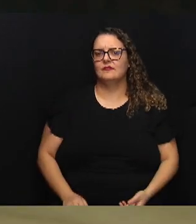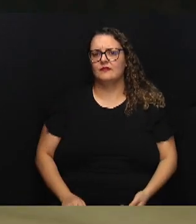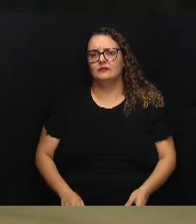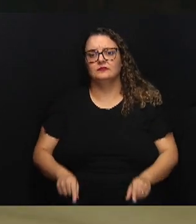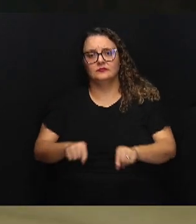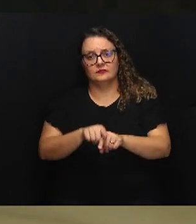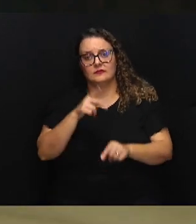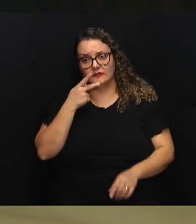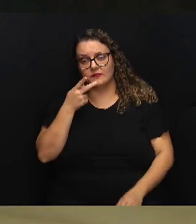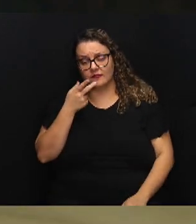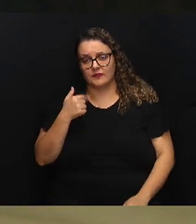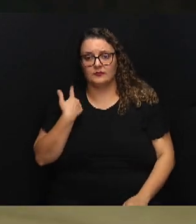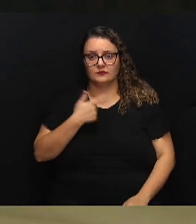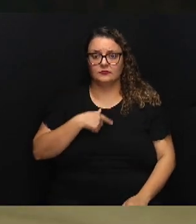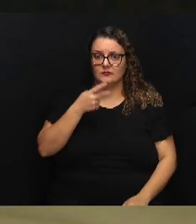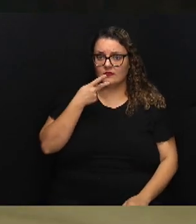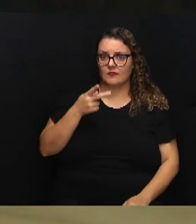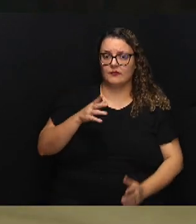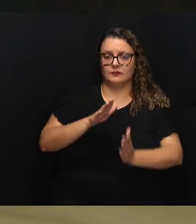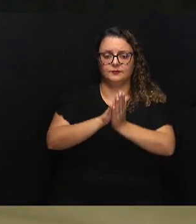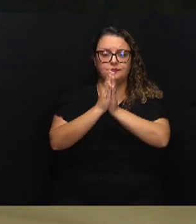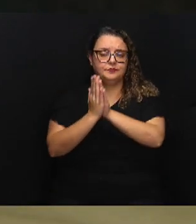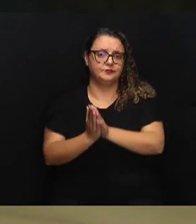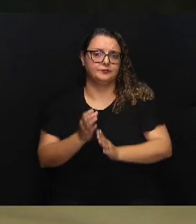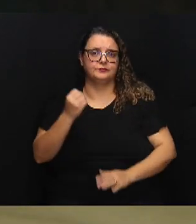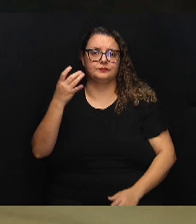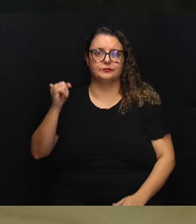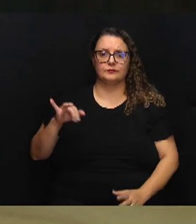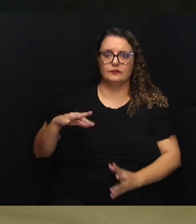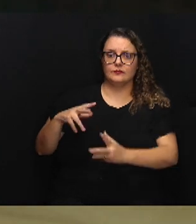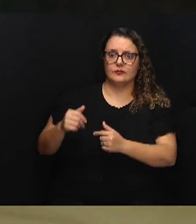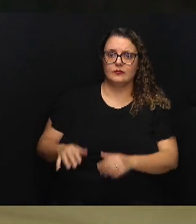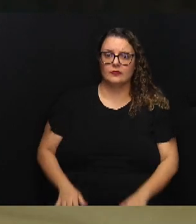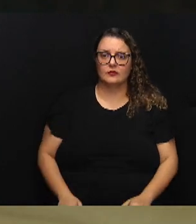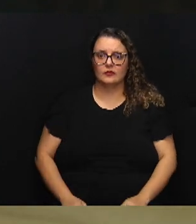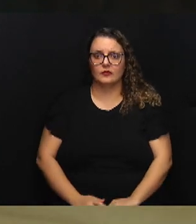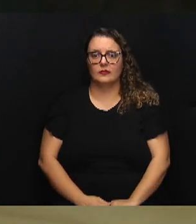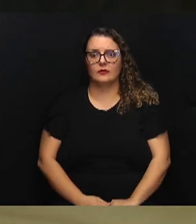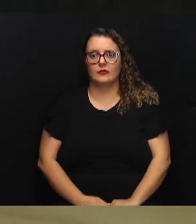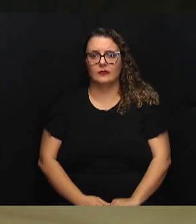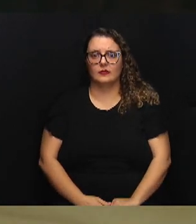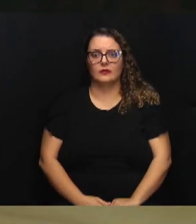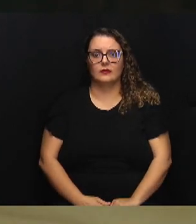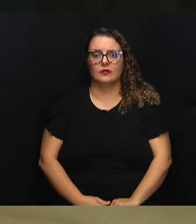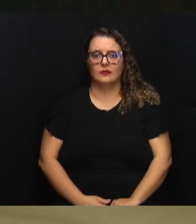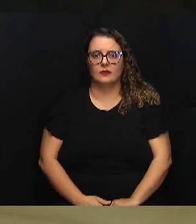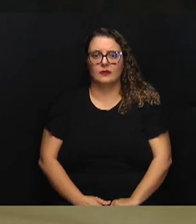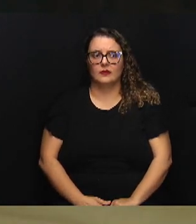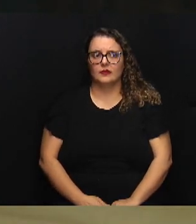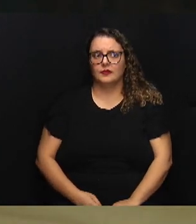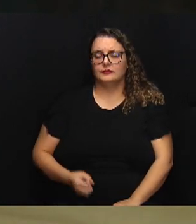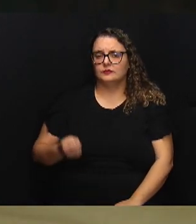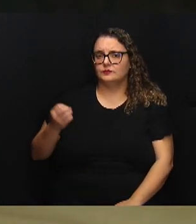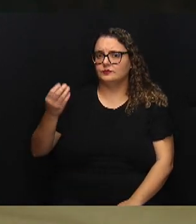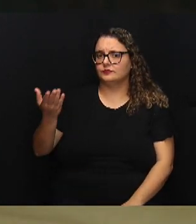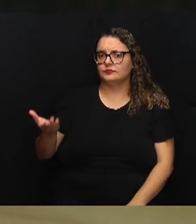também, aqui nós estamos falando de intercâmbio, viagem internacional, mas uma viagem pode